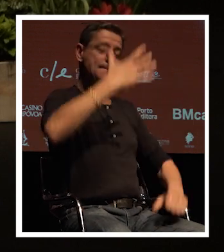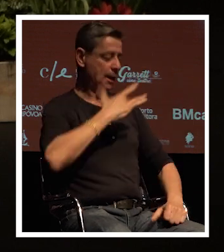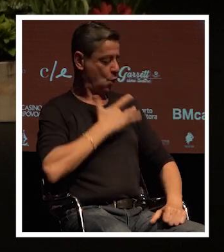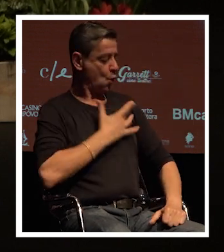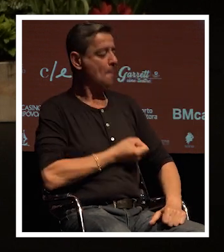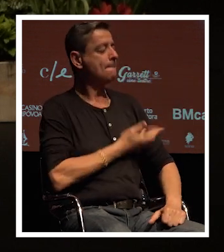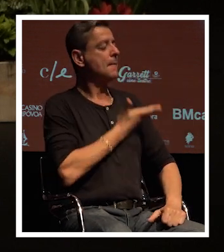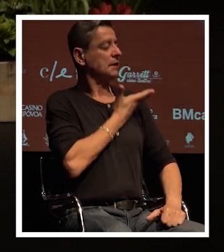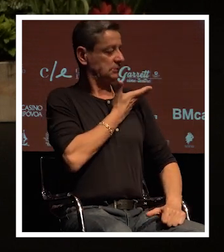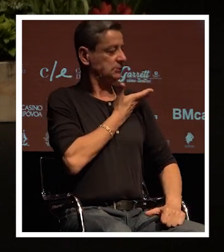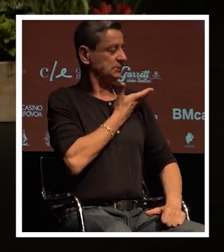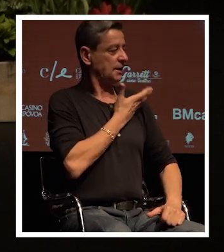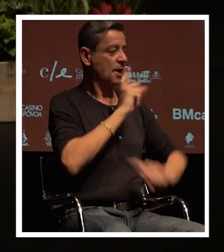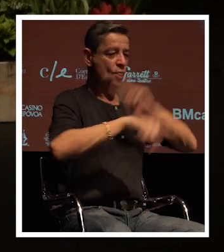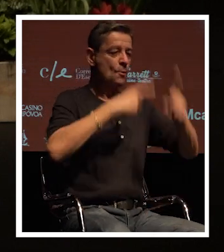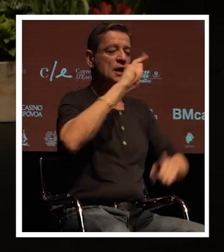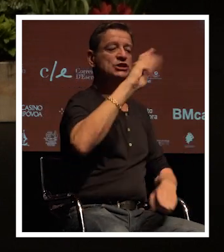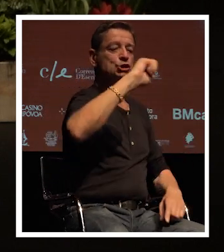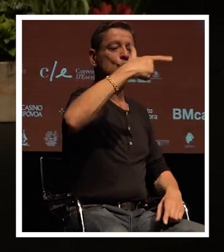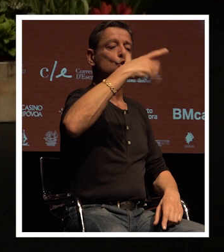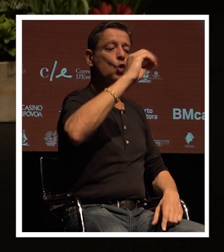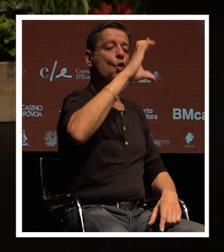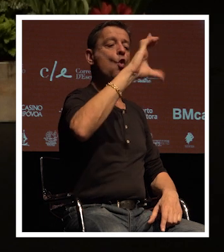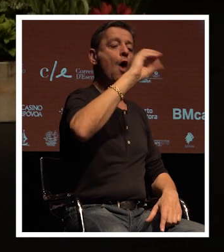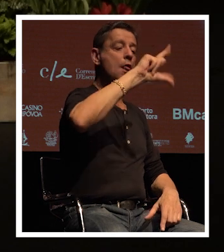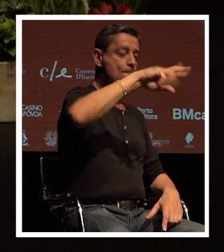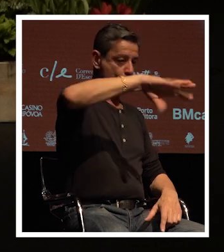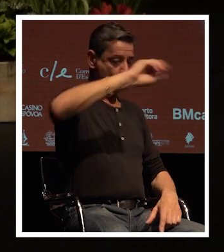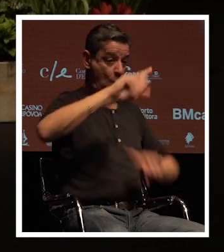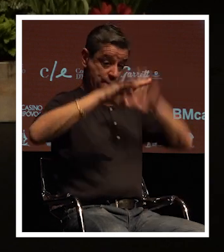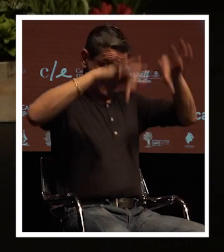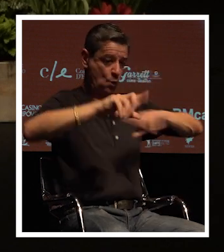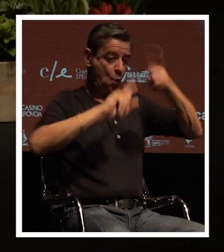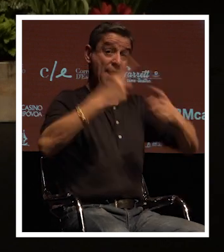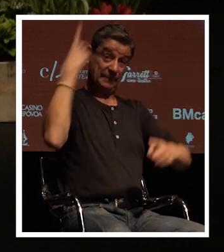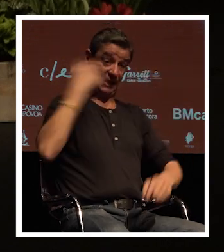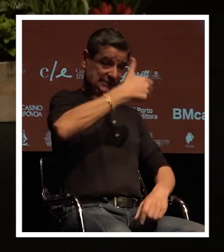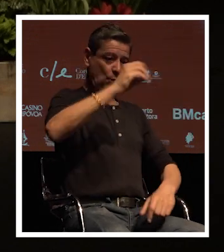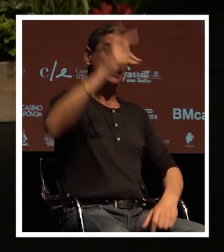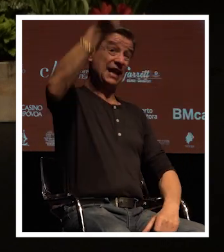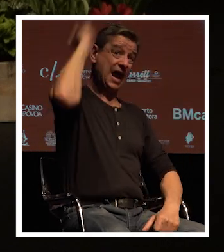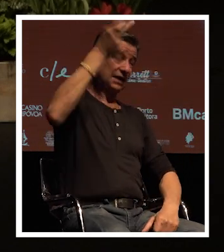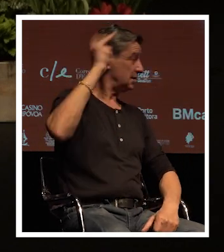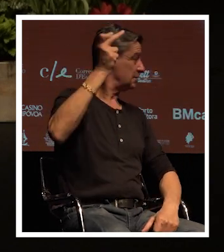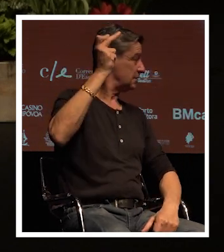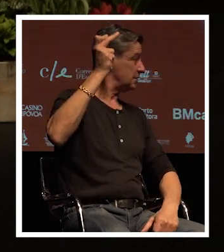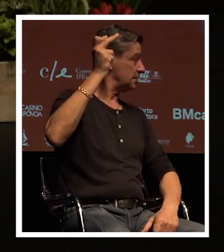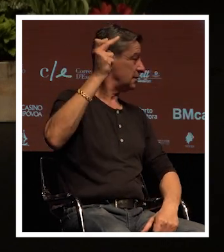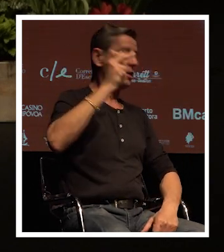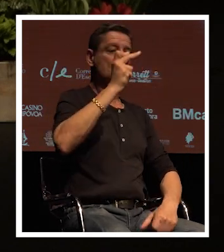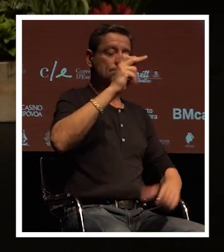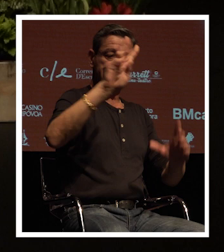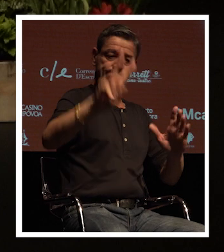e depois Estocolmo no final do ano passado os seus 50 anos de carreira foram reunidos num álbum